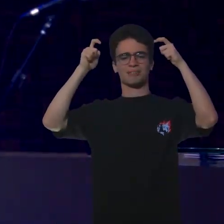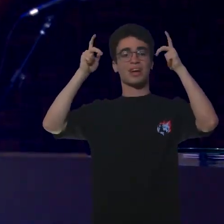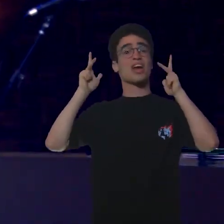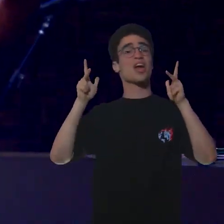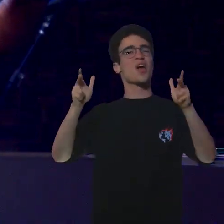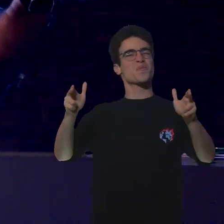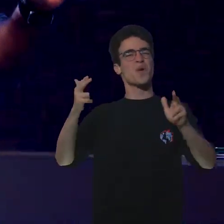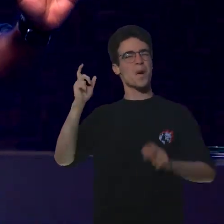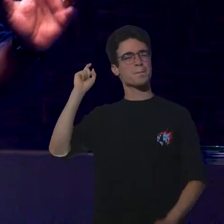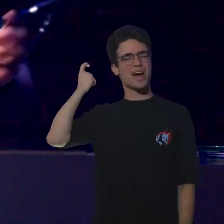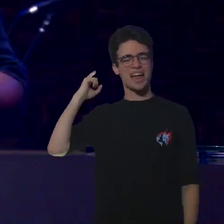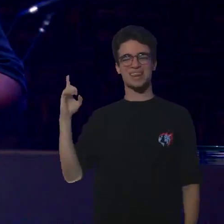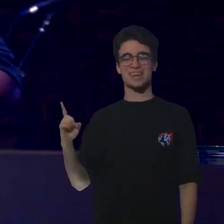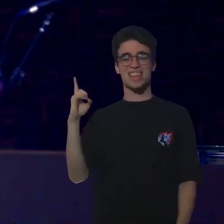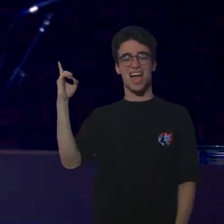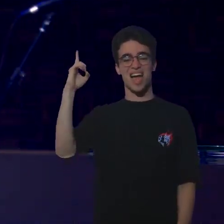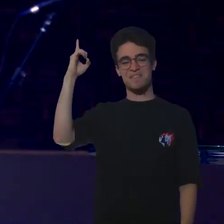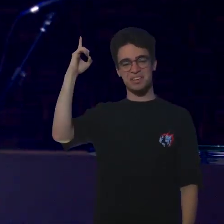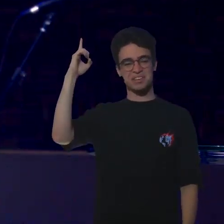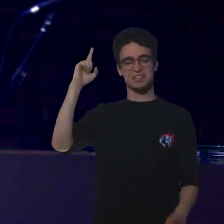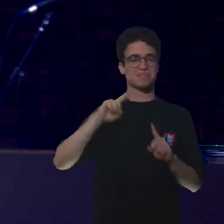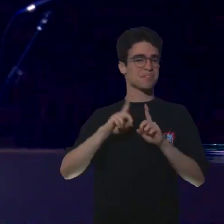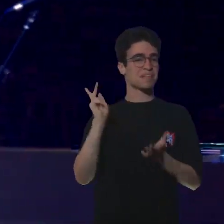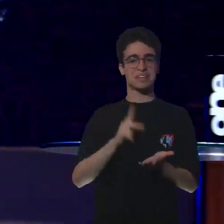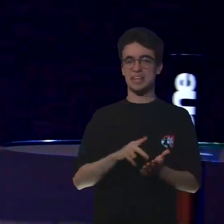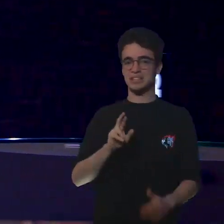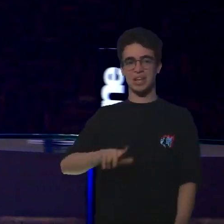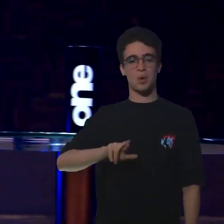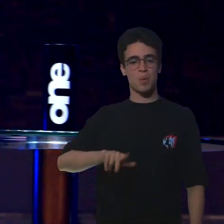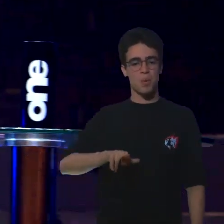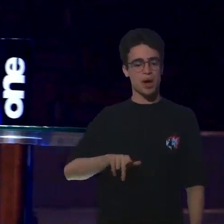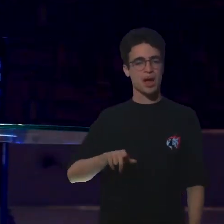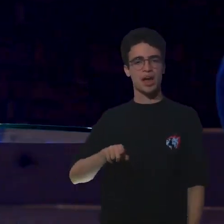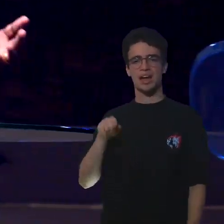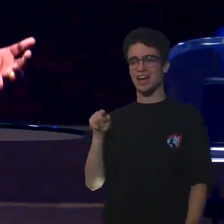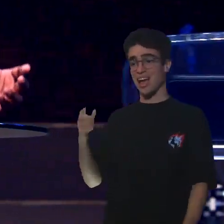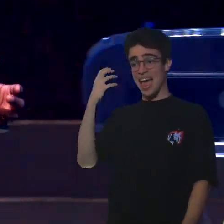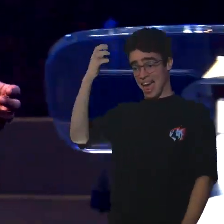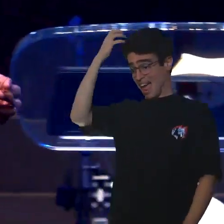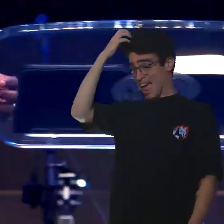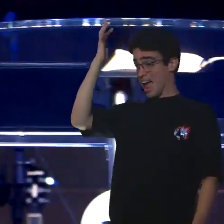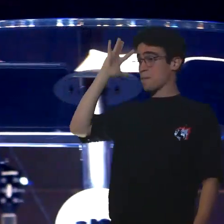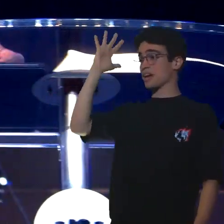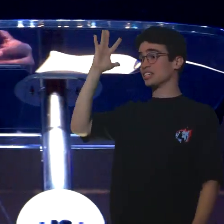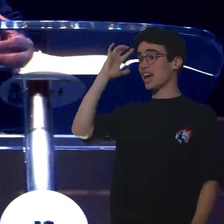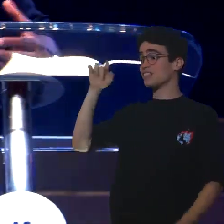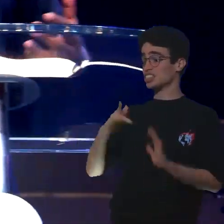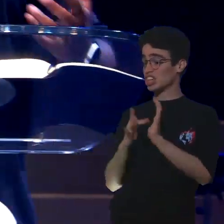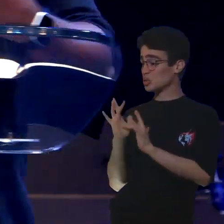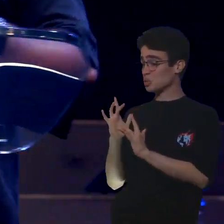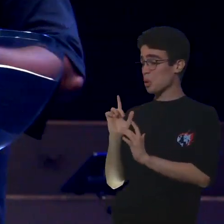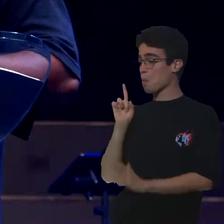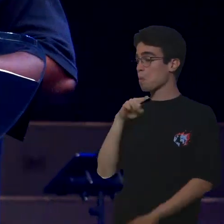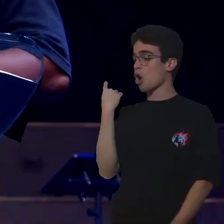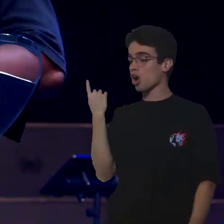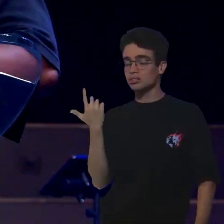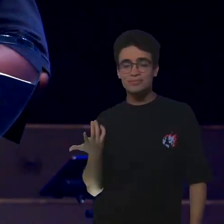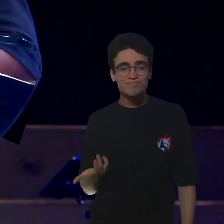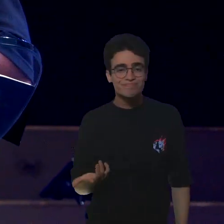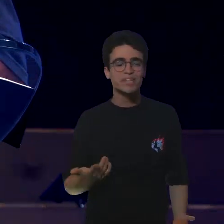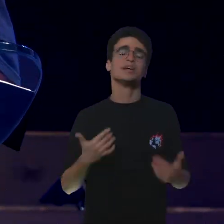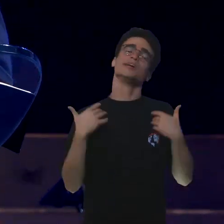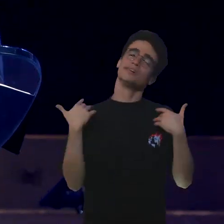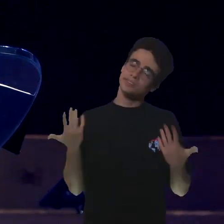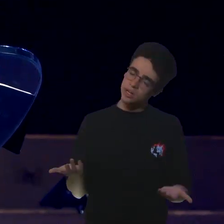a Davi, mas não, esse rei estava morto. E nesse momento eles se deparam num retorno,